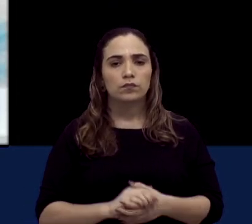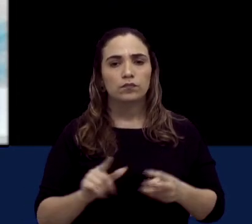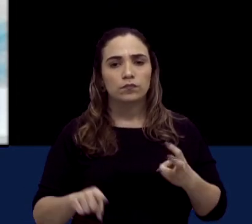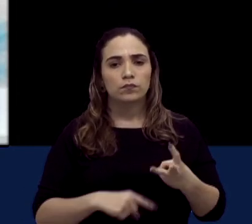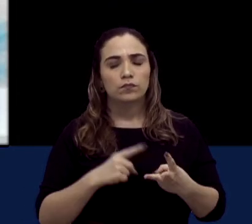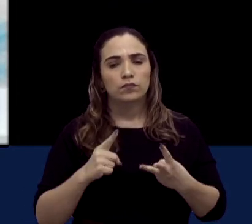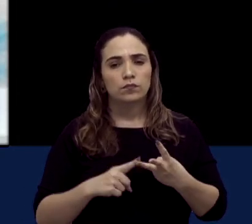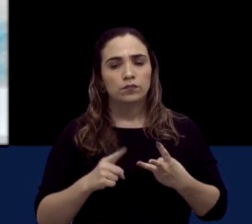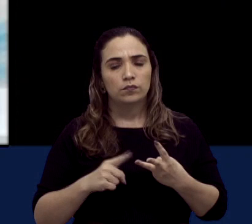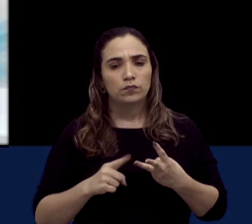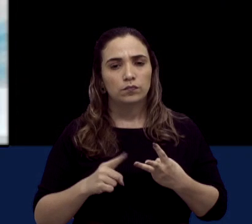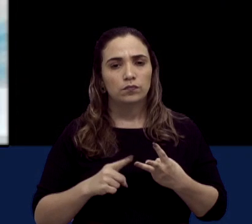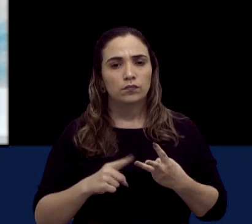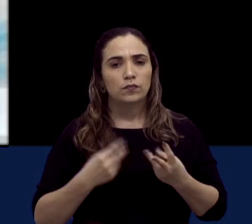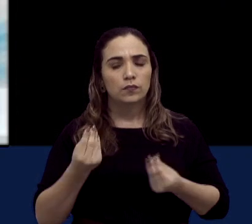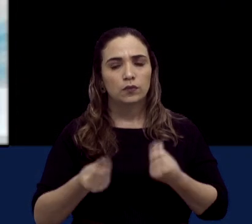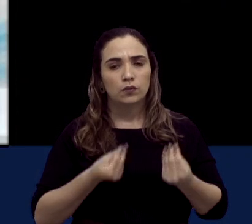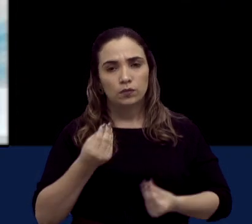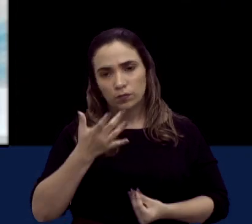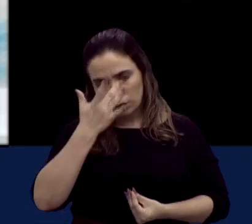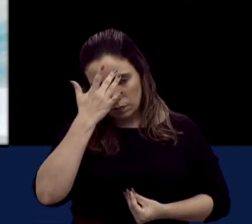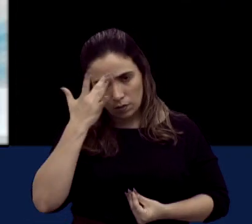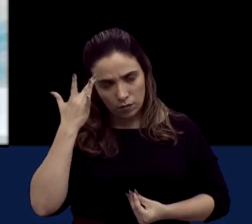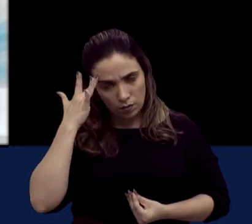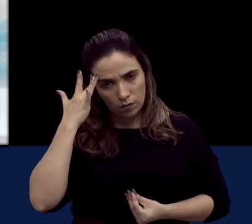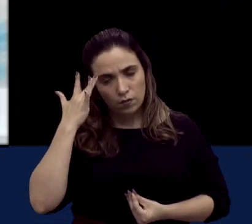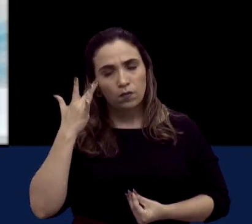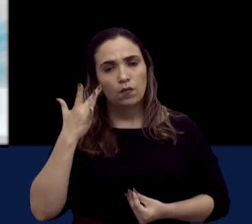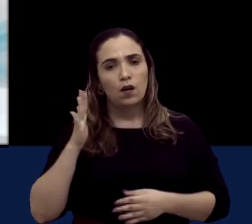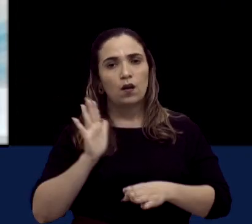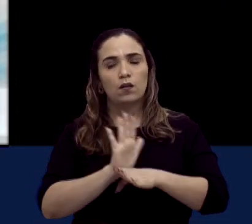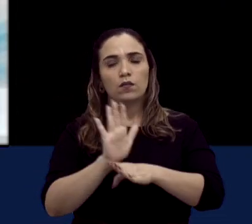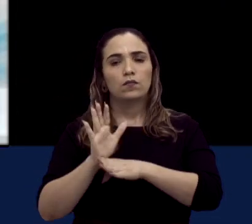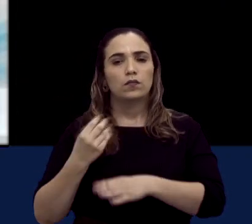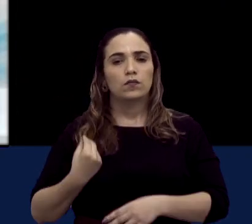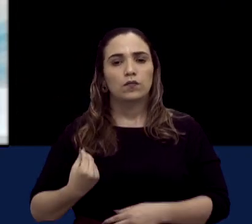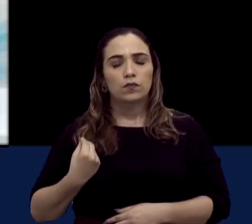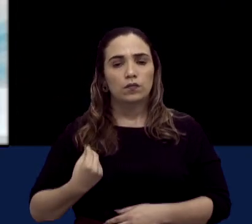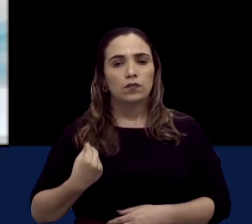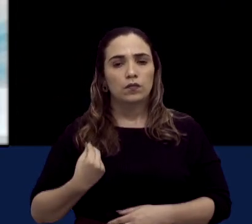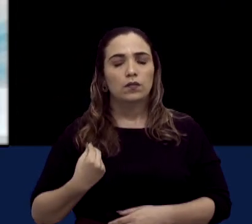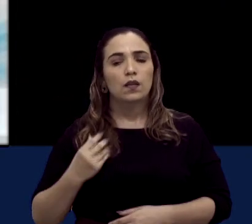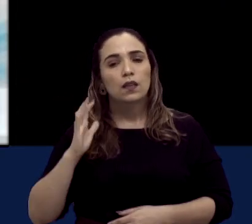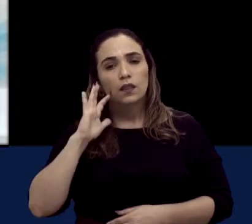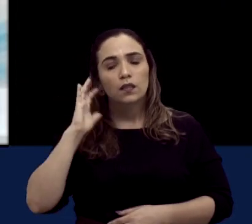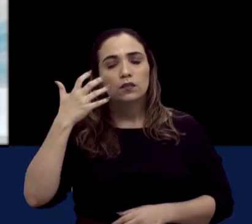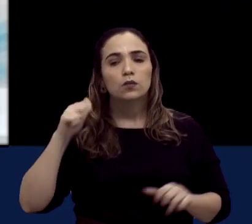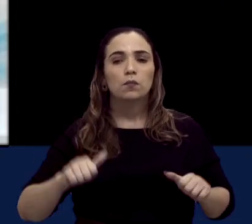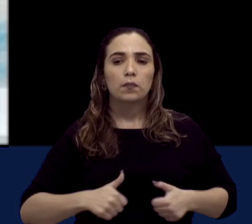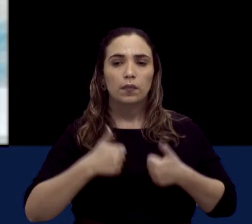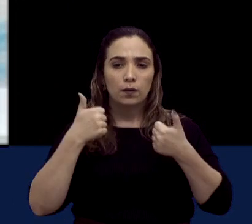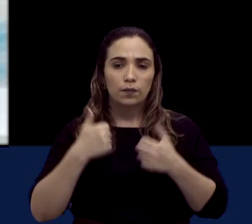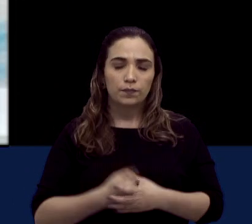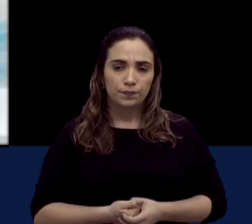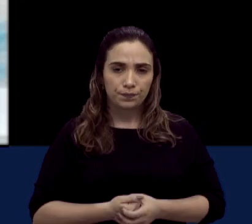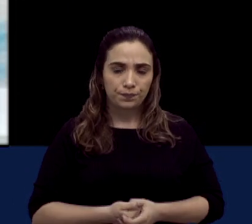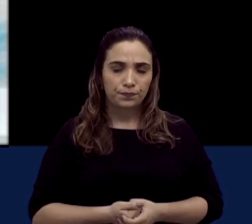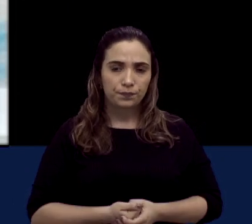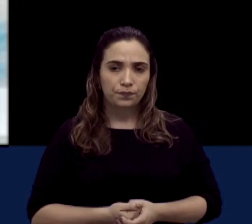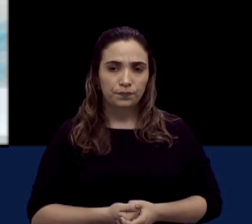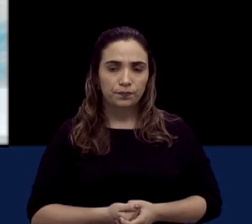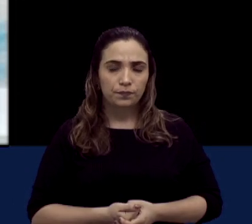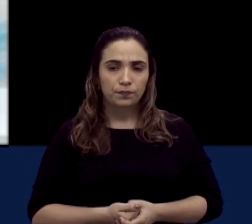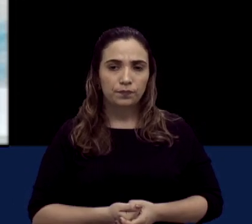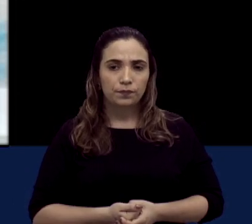decisões impactam a vida das pessoas? Como mensuram o impacto e como decidem e como eles acham que podem decidir